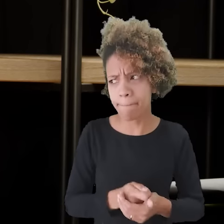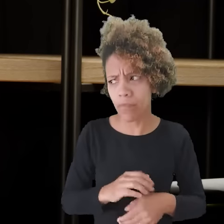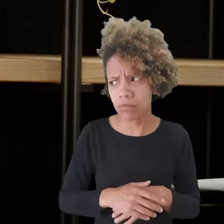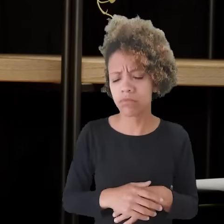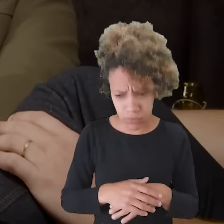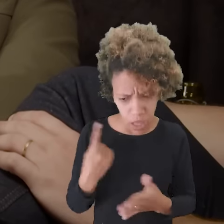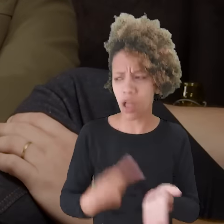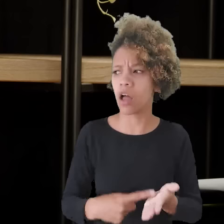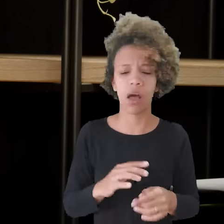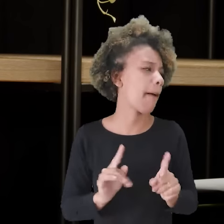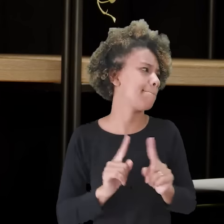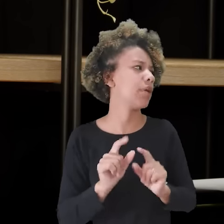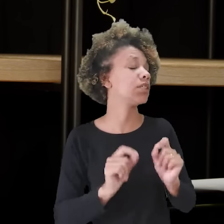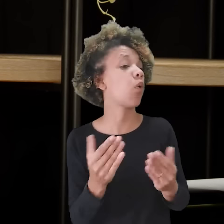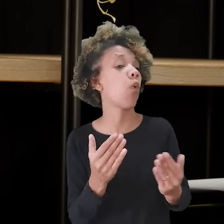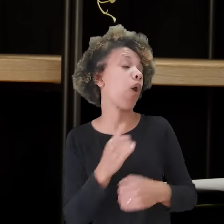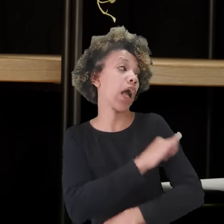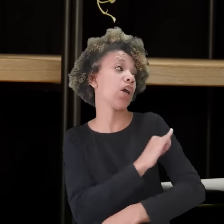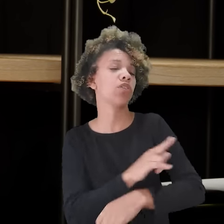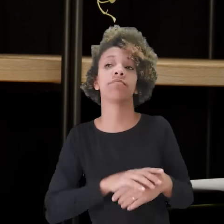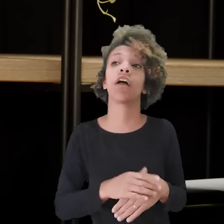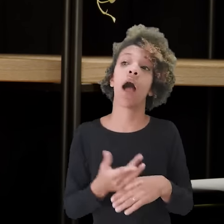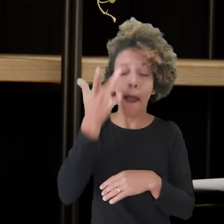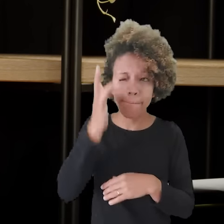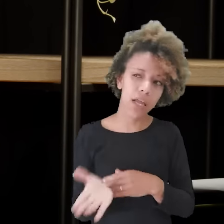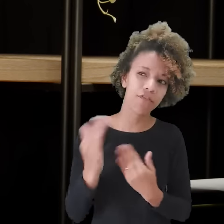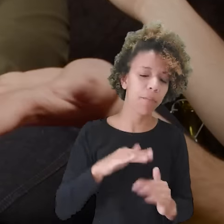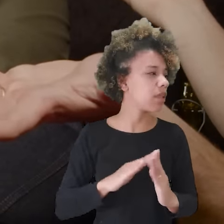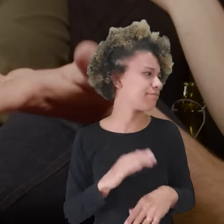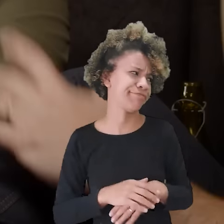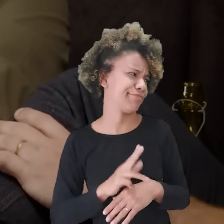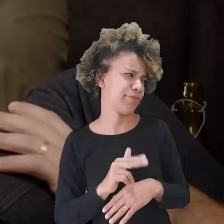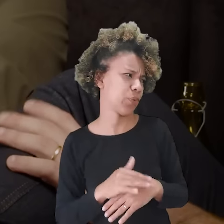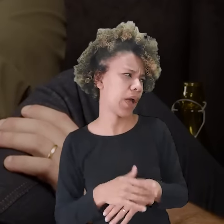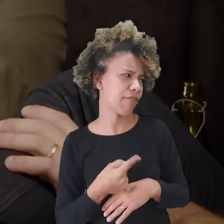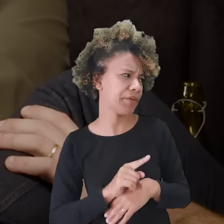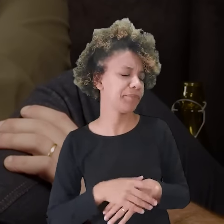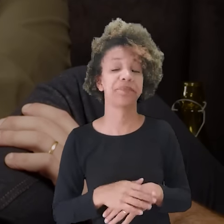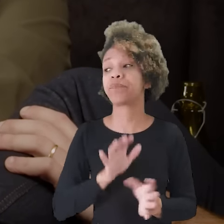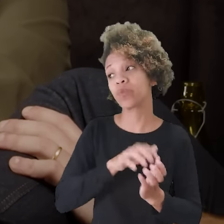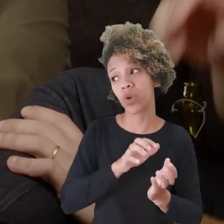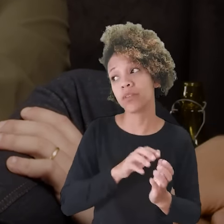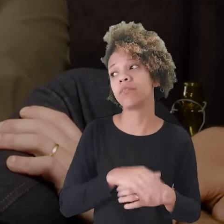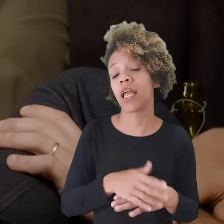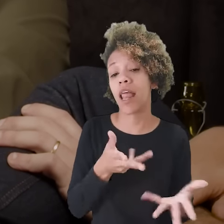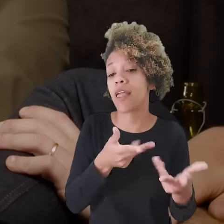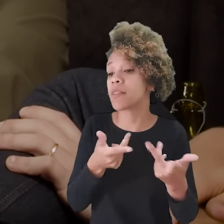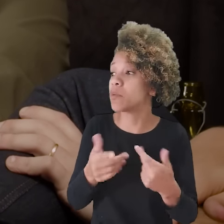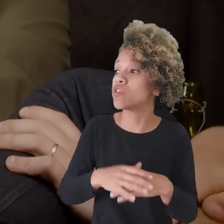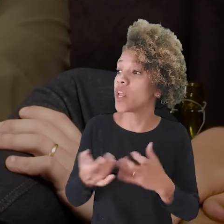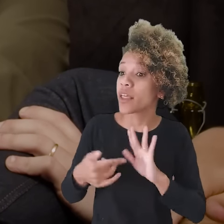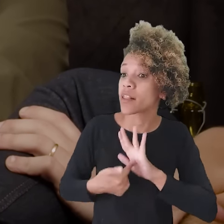mas não mas ele não confiava assim o carioca é o seguinte você fala assim ah vamos amanhã lá em casa você não vai o recifense ele é ele é muito